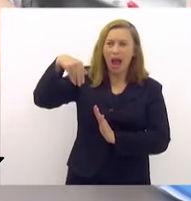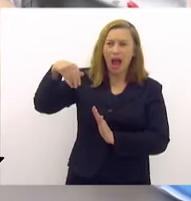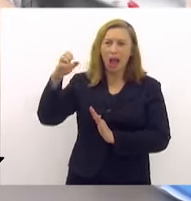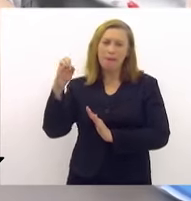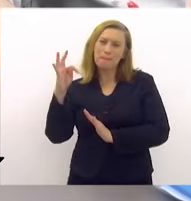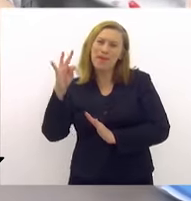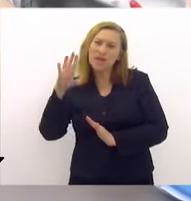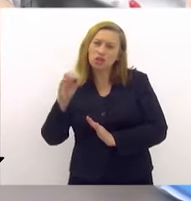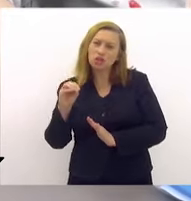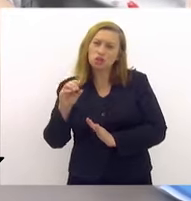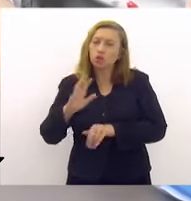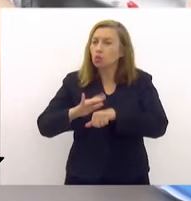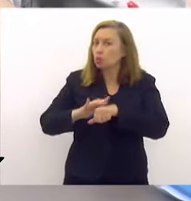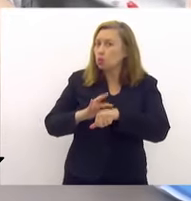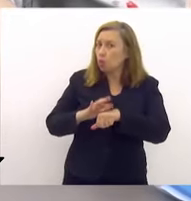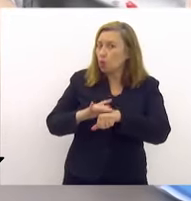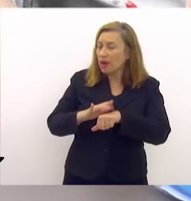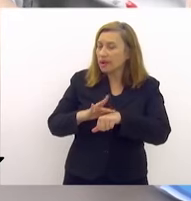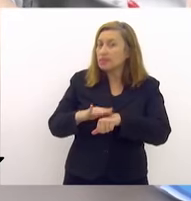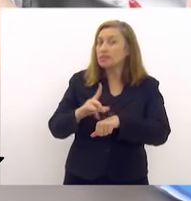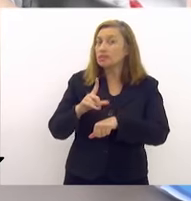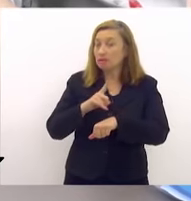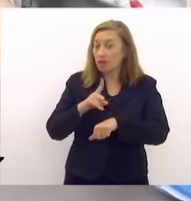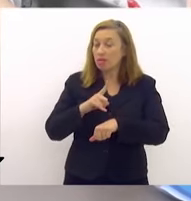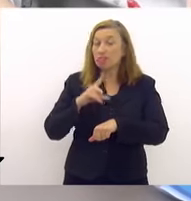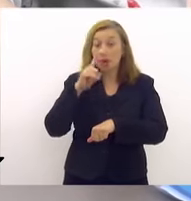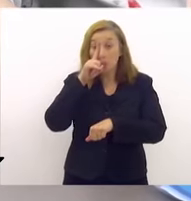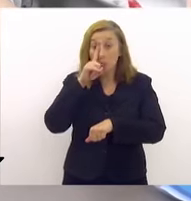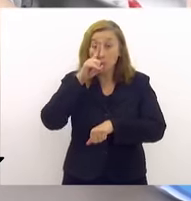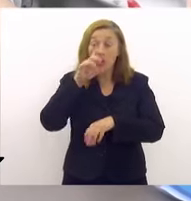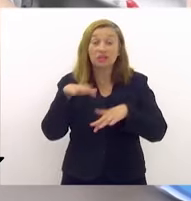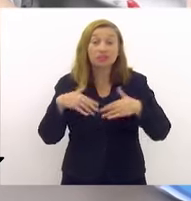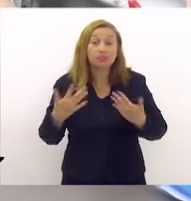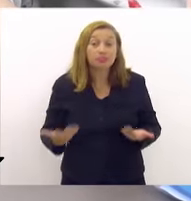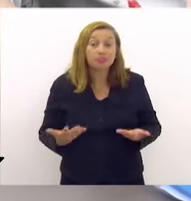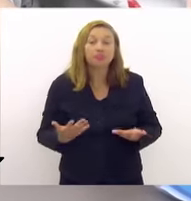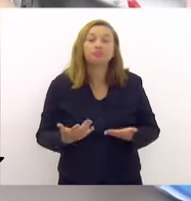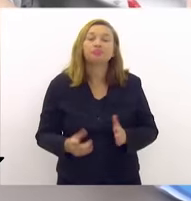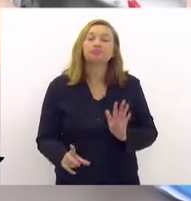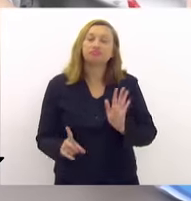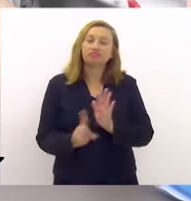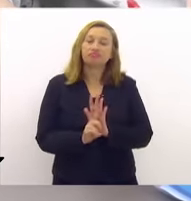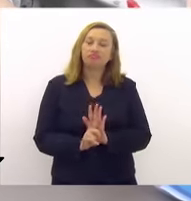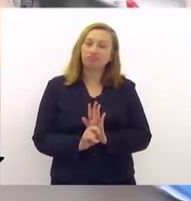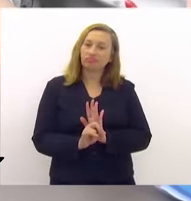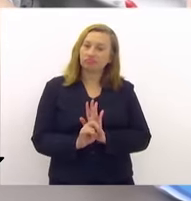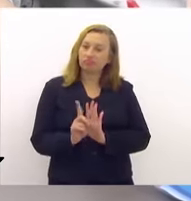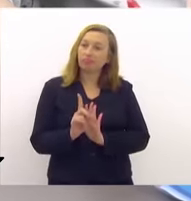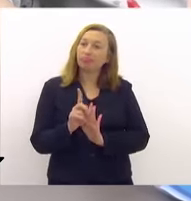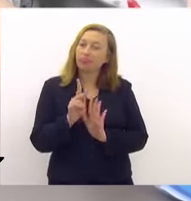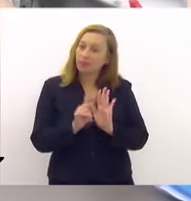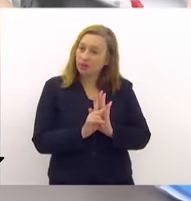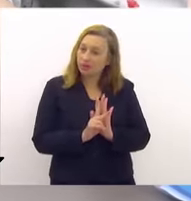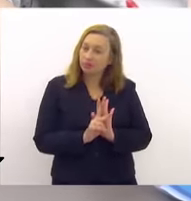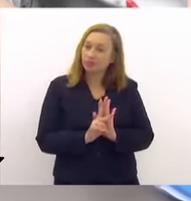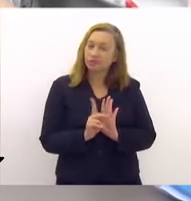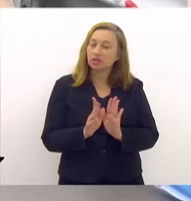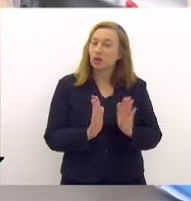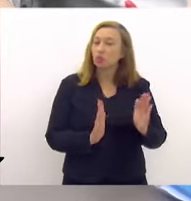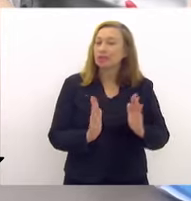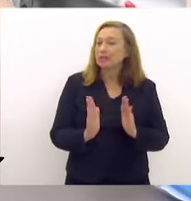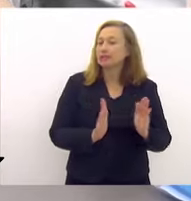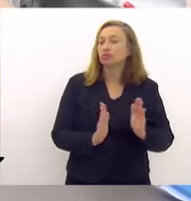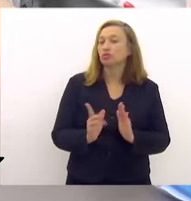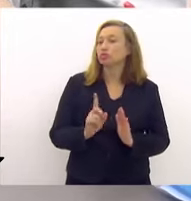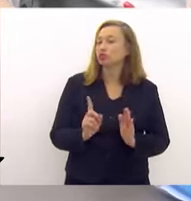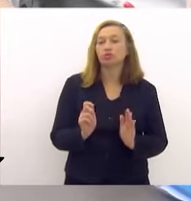como asbestose e mesotelioma. Então, a nossa lei, esse projeto não dá um prazo.